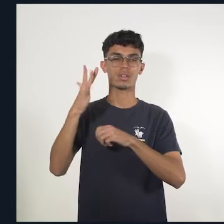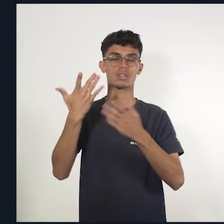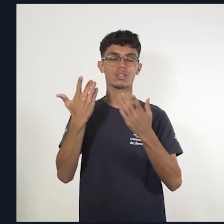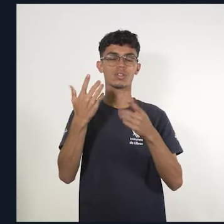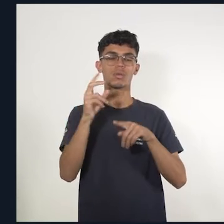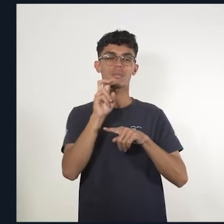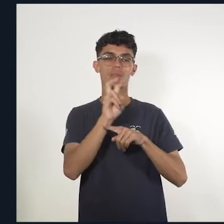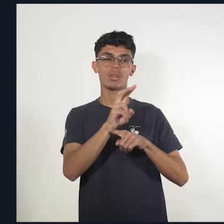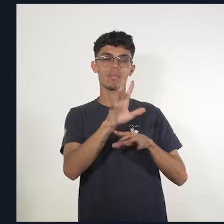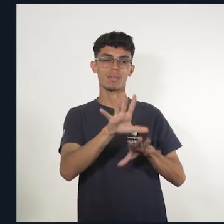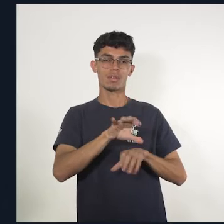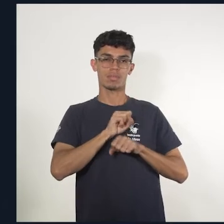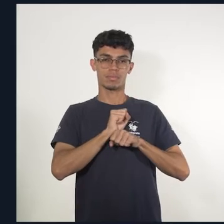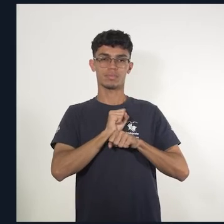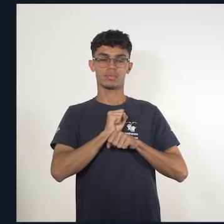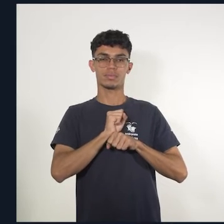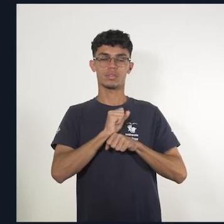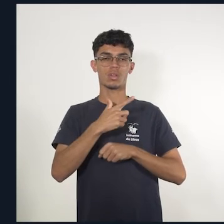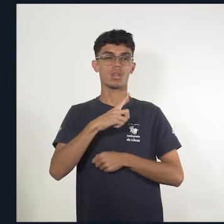vacinada.